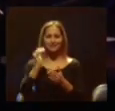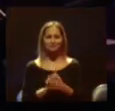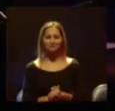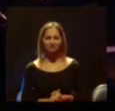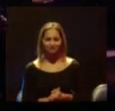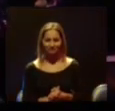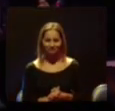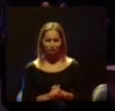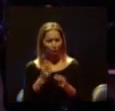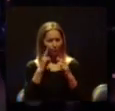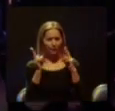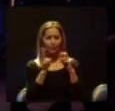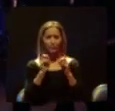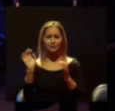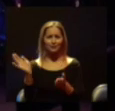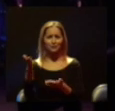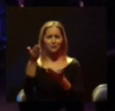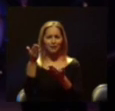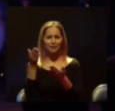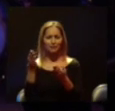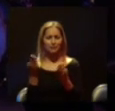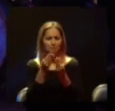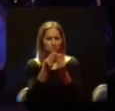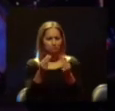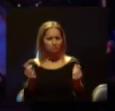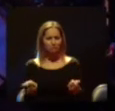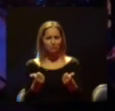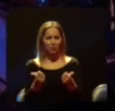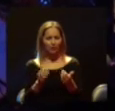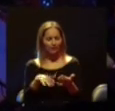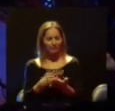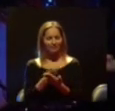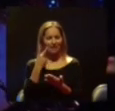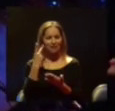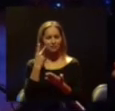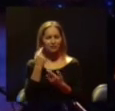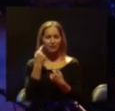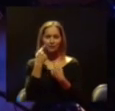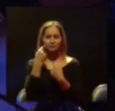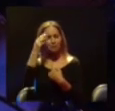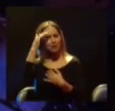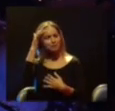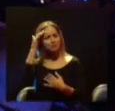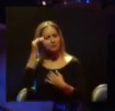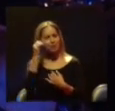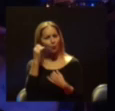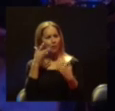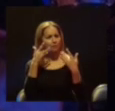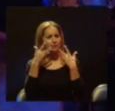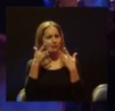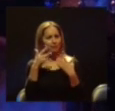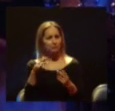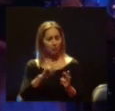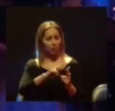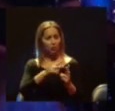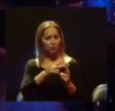que encontraram no ar a melhor maneira de dar vida às suas visões teatrais, campo em que ambas